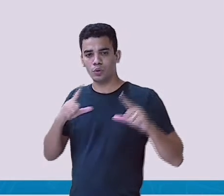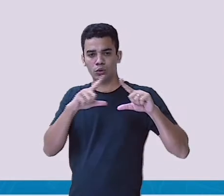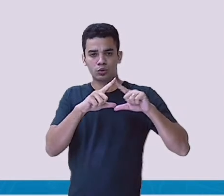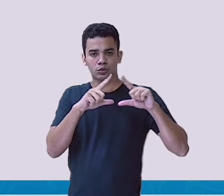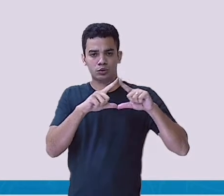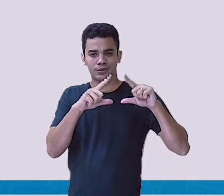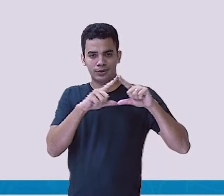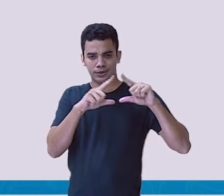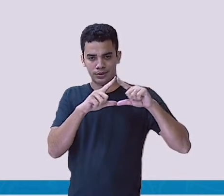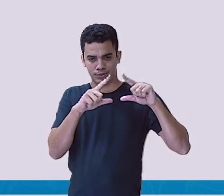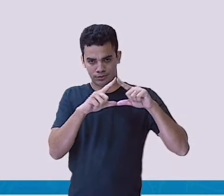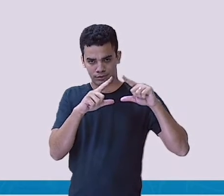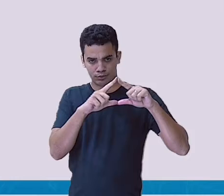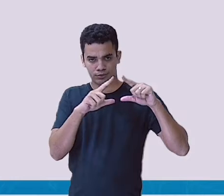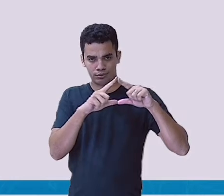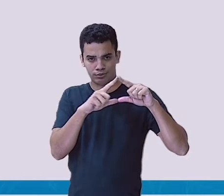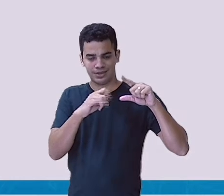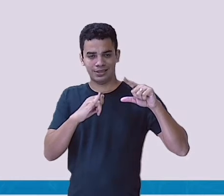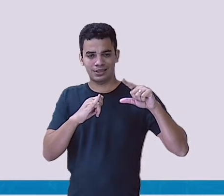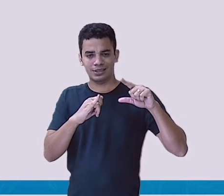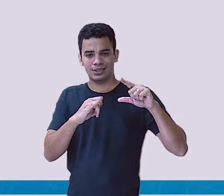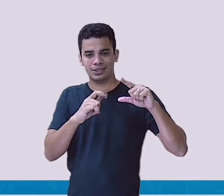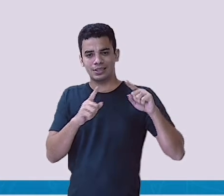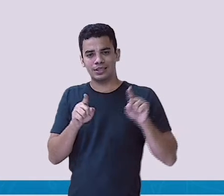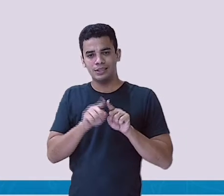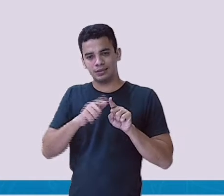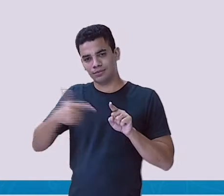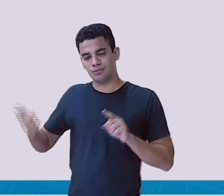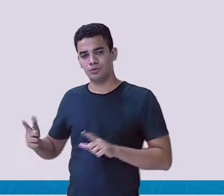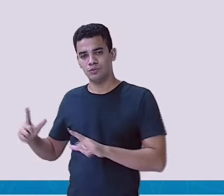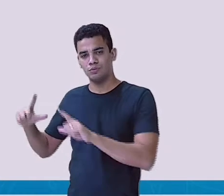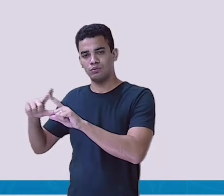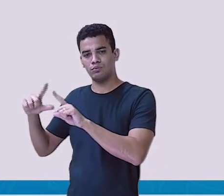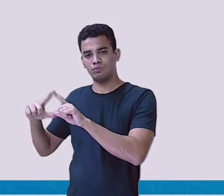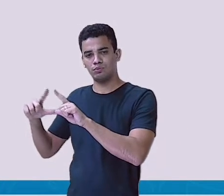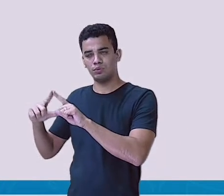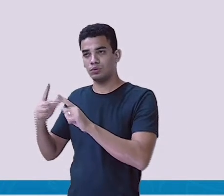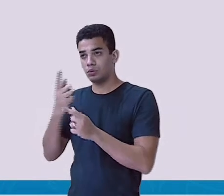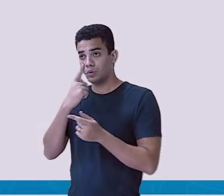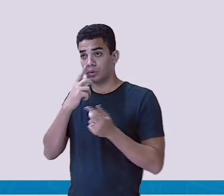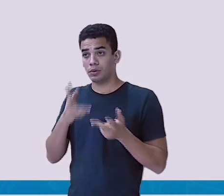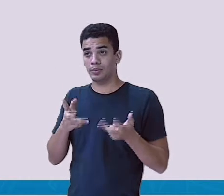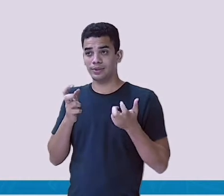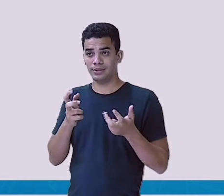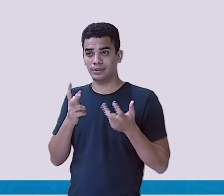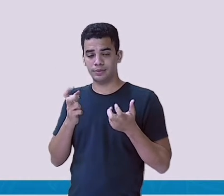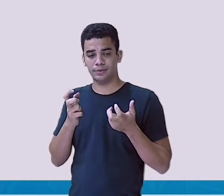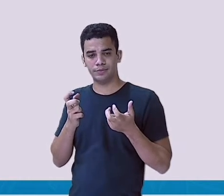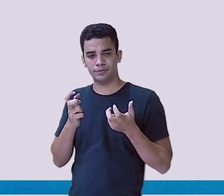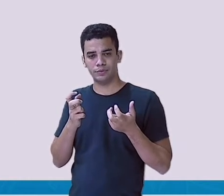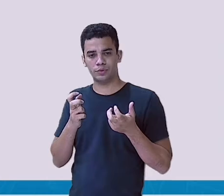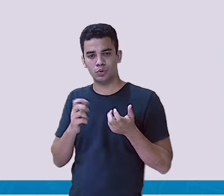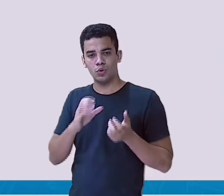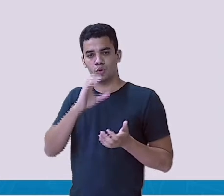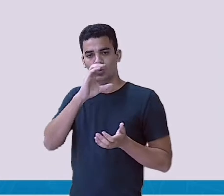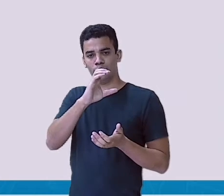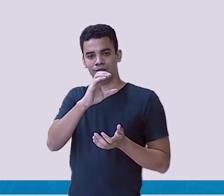é congruente também. Este ângulo aqui é congruente a este. O ângulo C aqui,